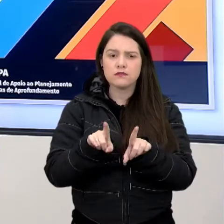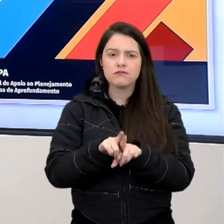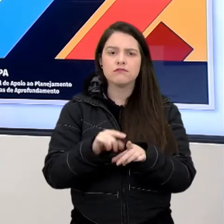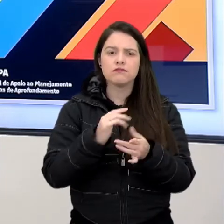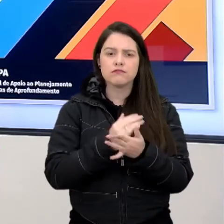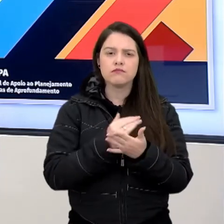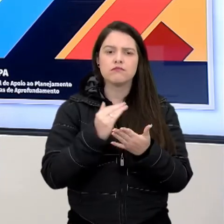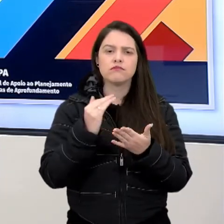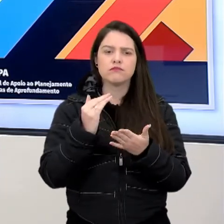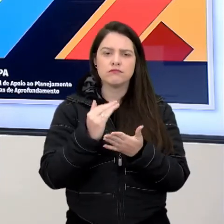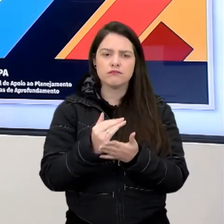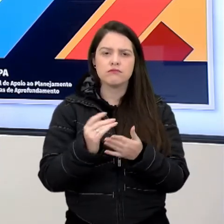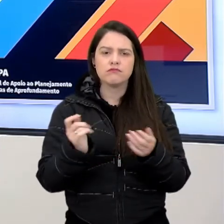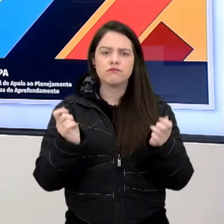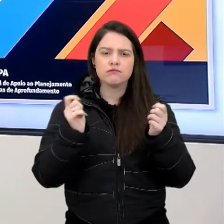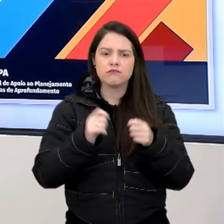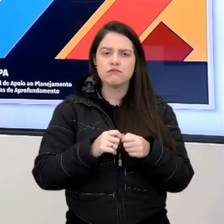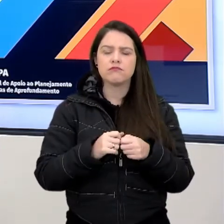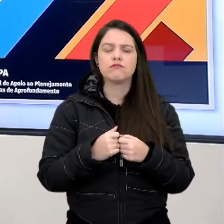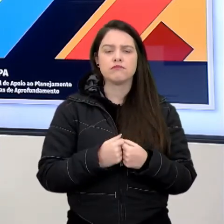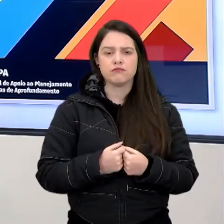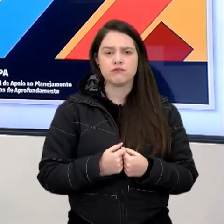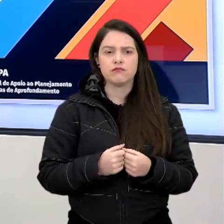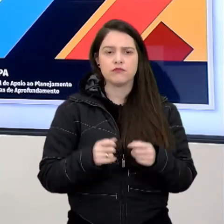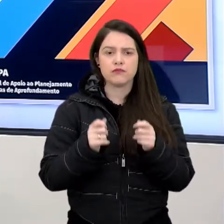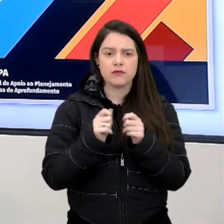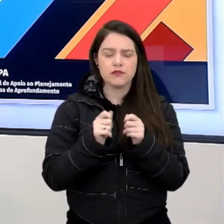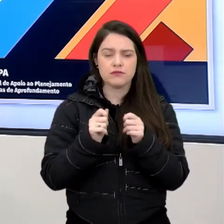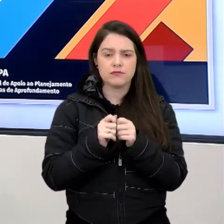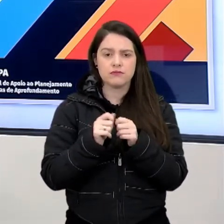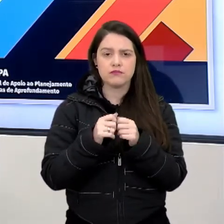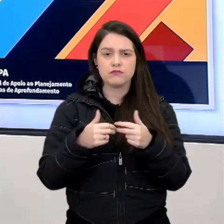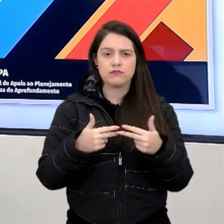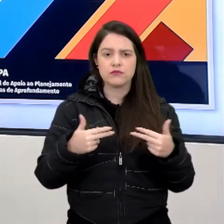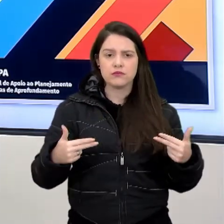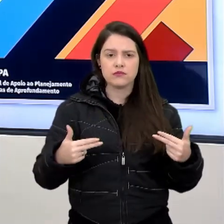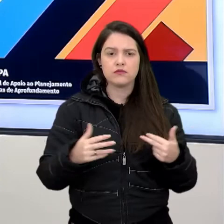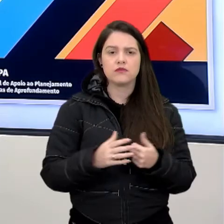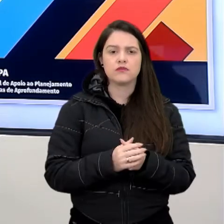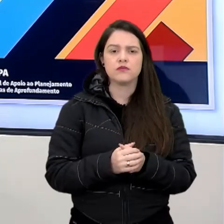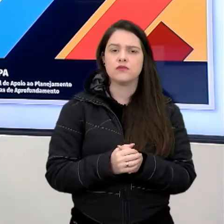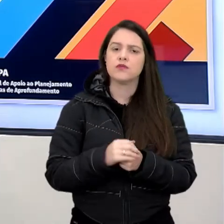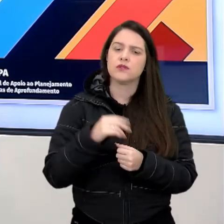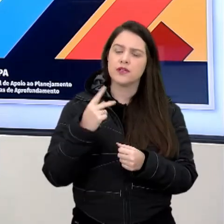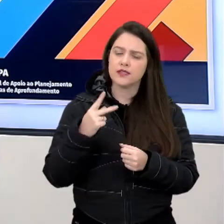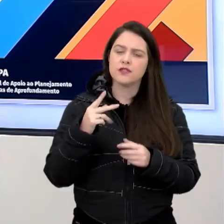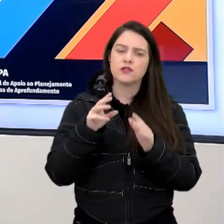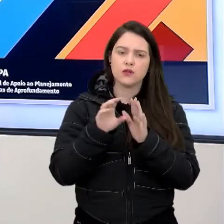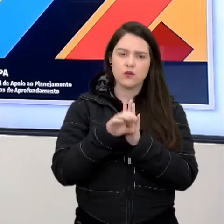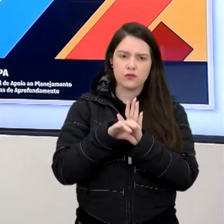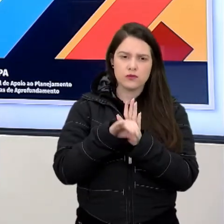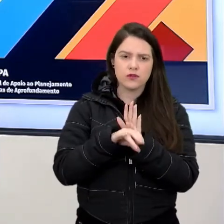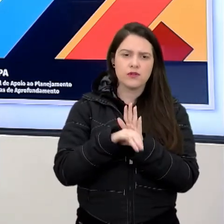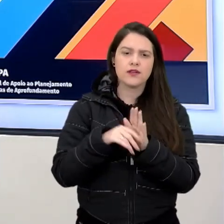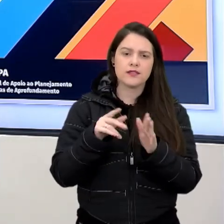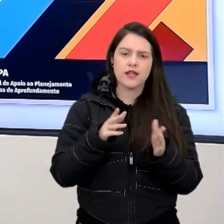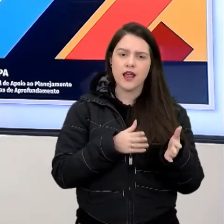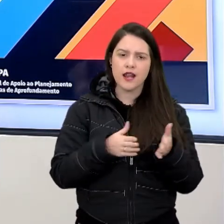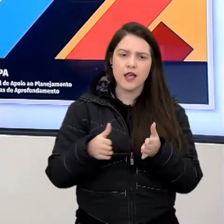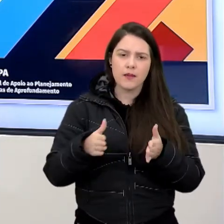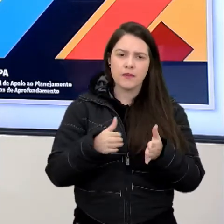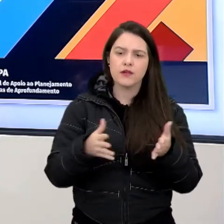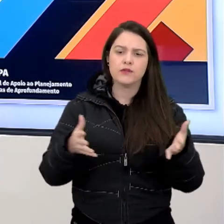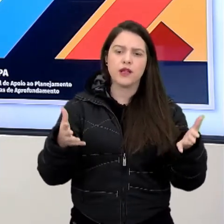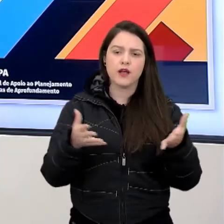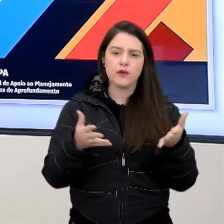Matemática, propriamente dita, né? Então a gente utiliza aí esses conceitos de regressão linear simples, mas lógico, para